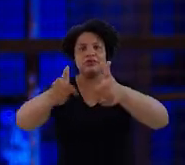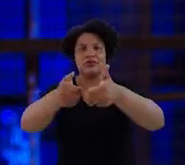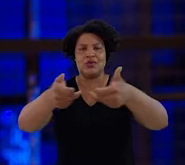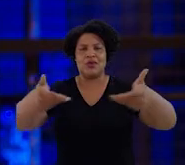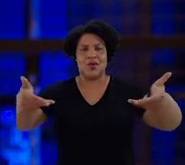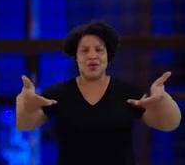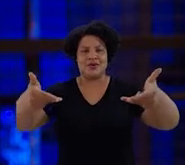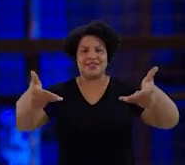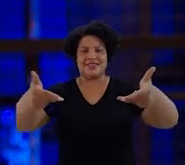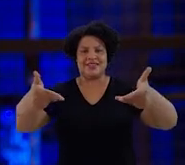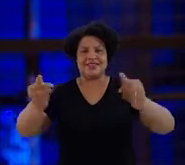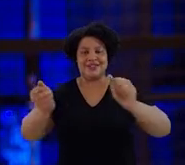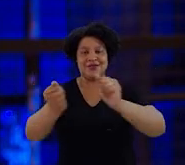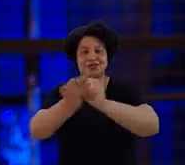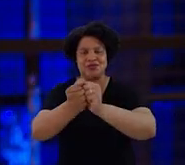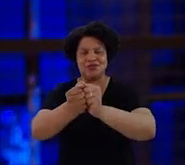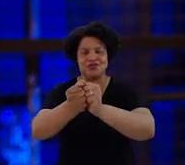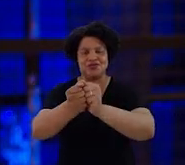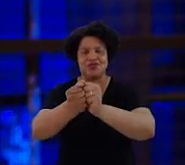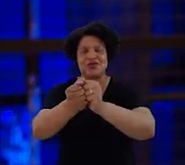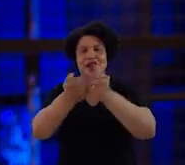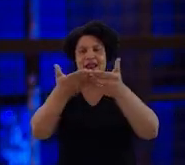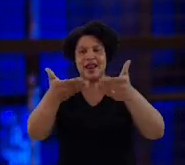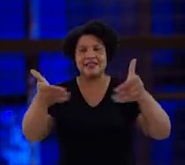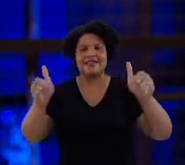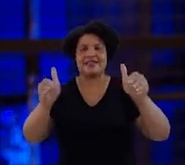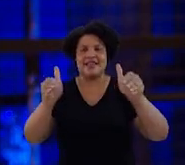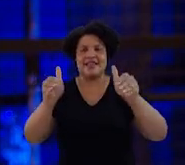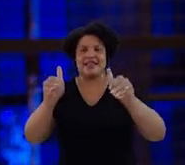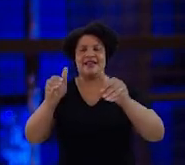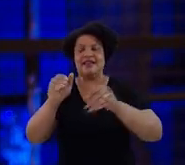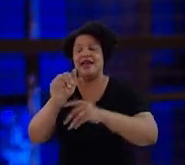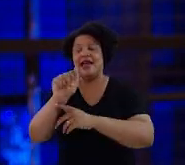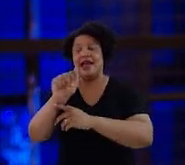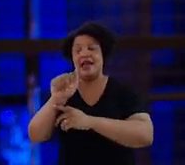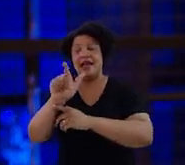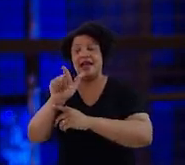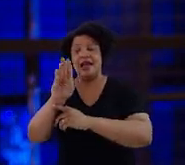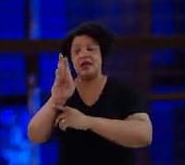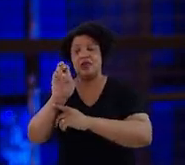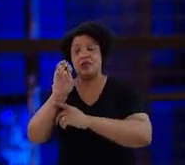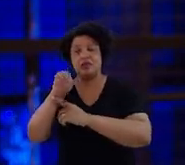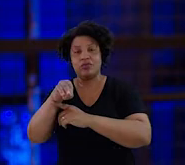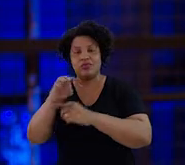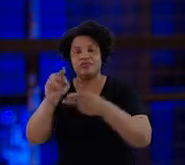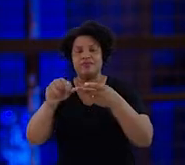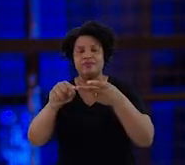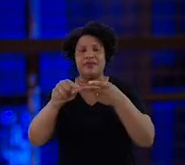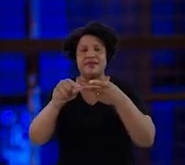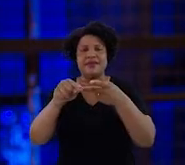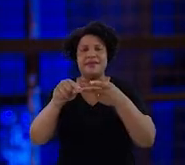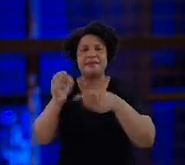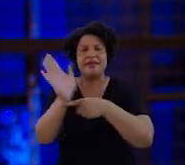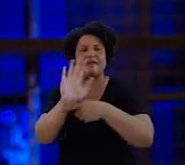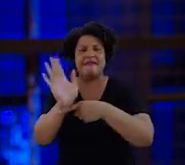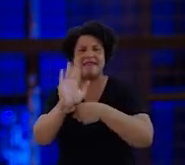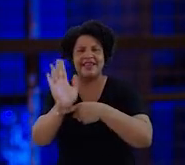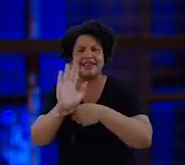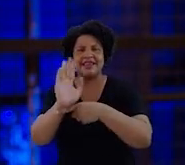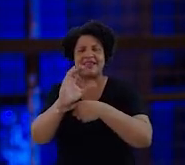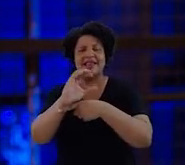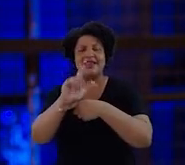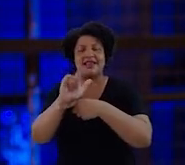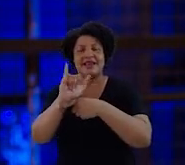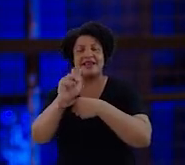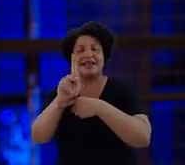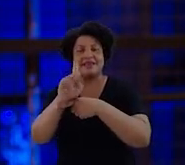É o momento de lançar álbum. Estou pensando em lançar álbum, estou pensando em lançar clipe. E aí, mas aquela agonia,